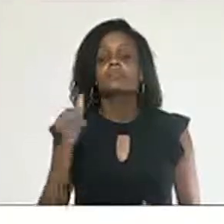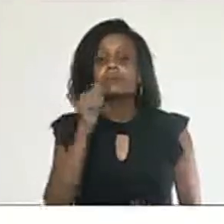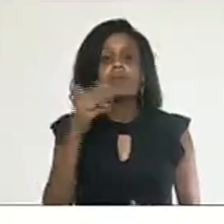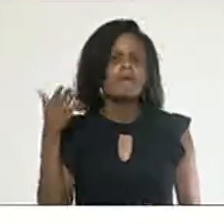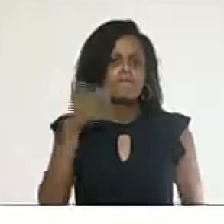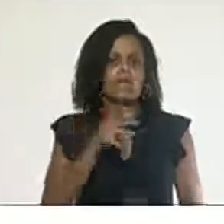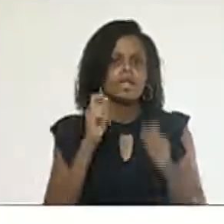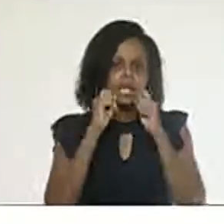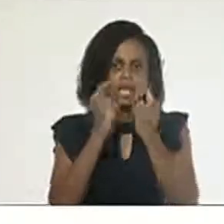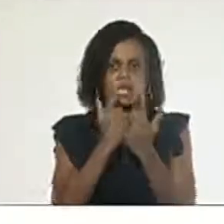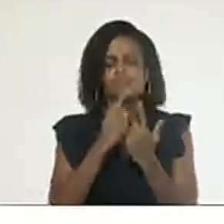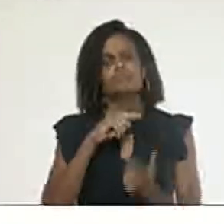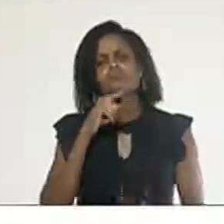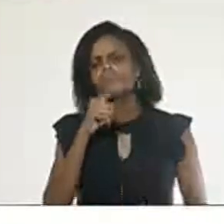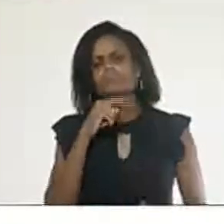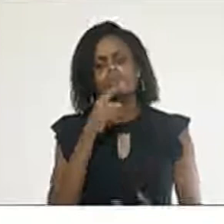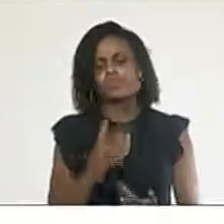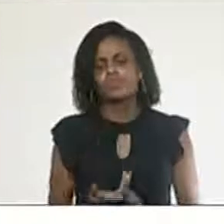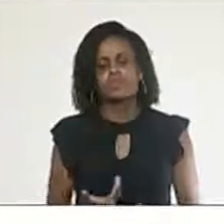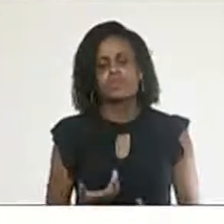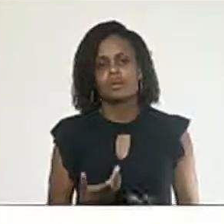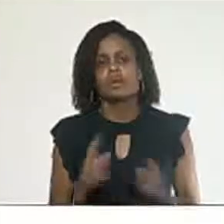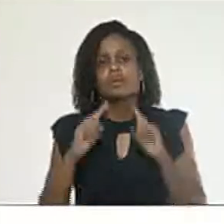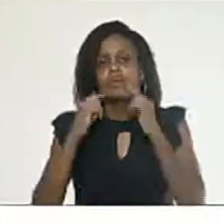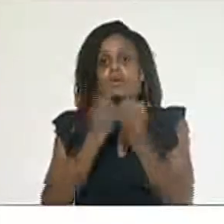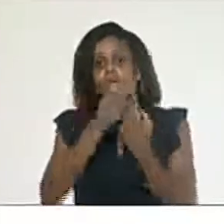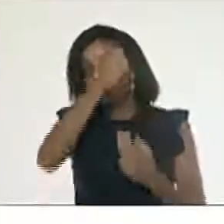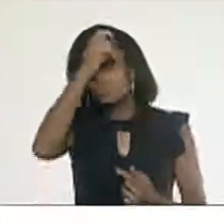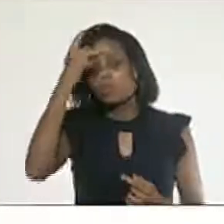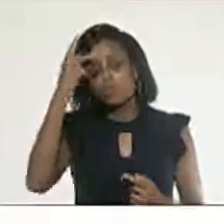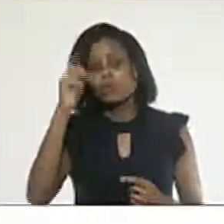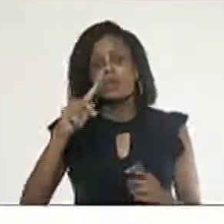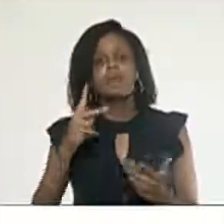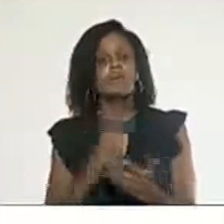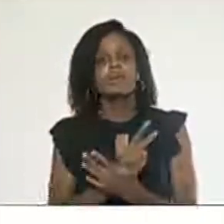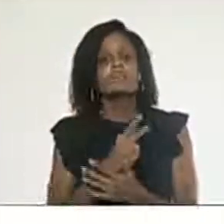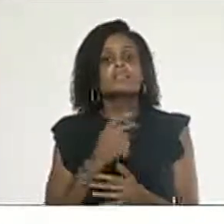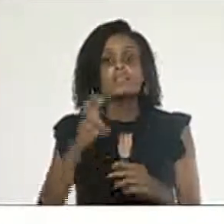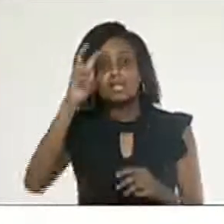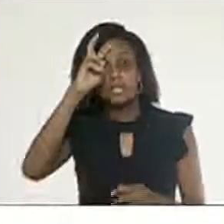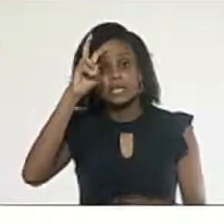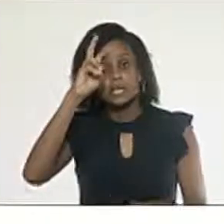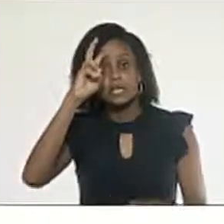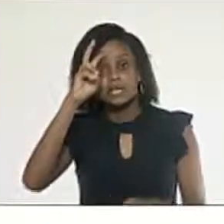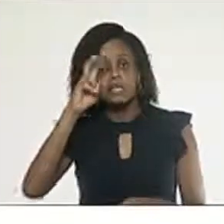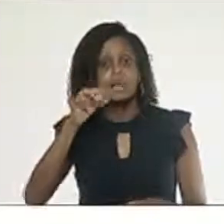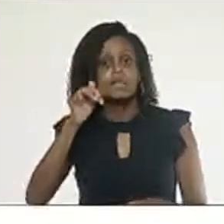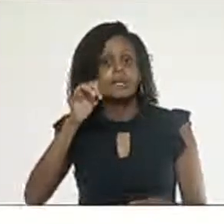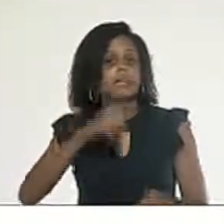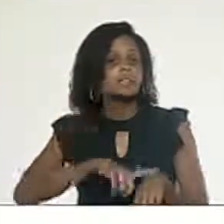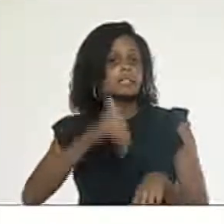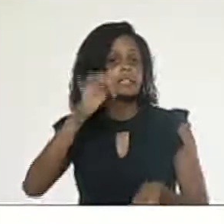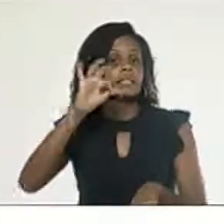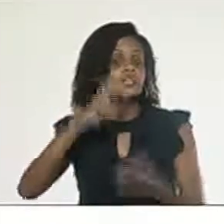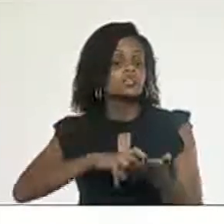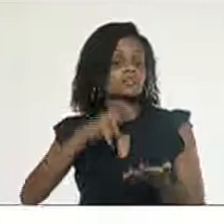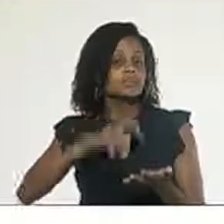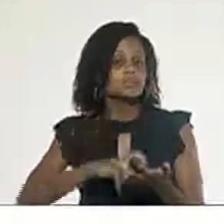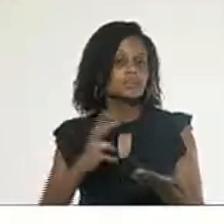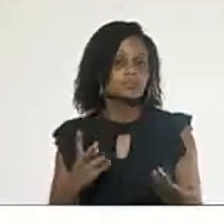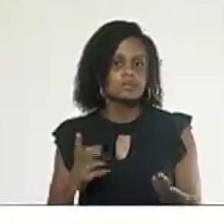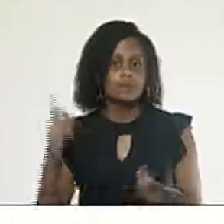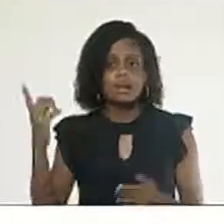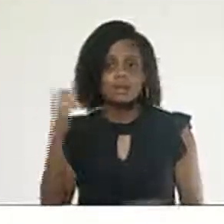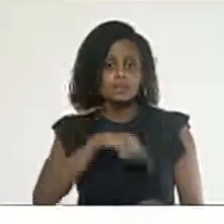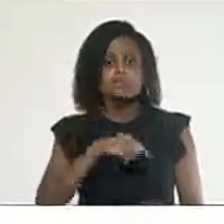para fazer uma audiência pública, que ocorre numa quinta-feira, às 10 horas da manhã, como ocorreu hoje sobre Previdência. Ela não